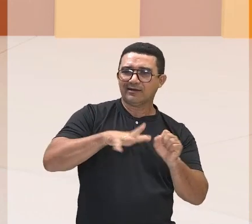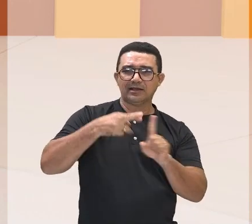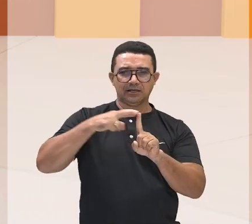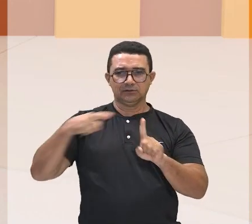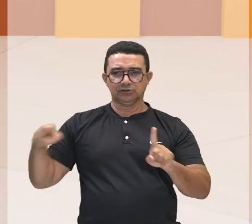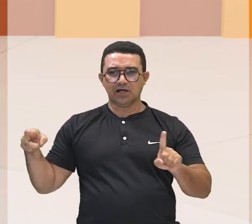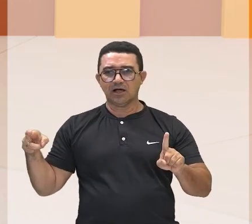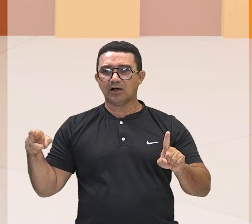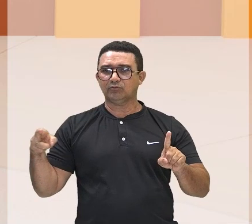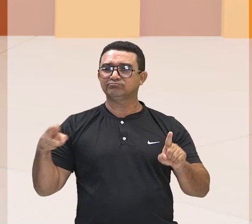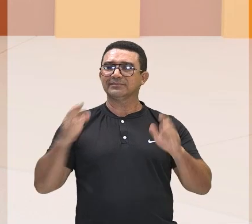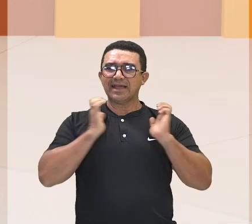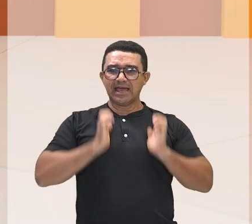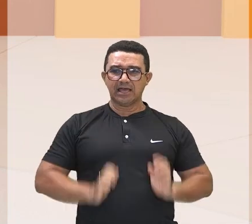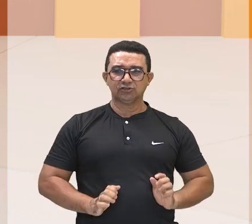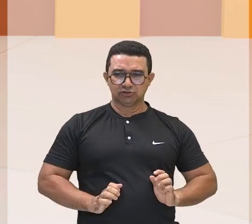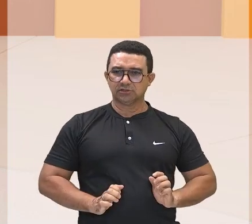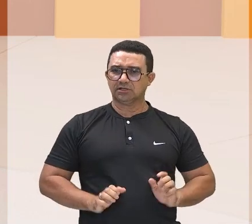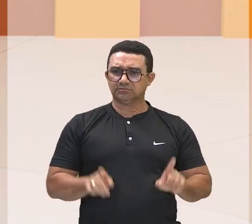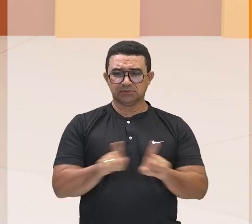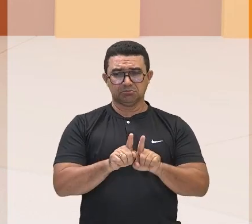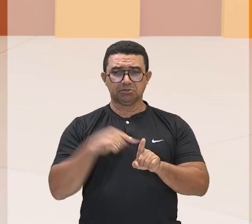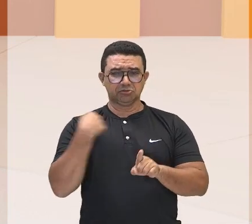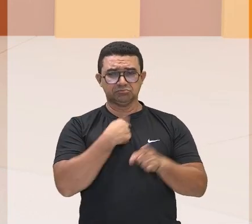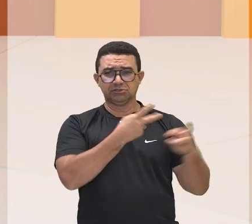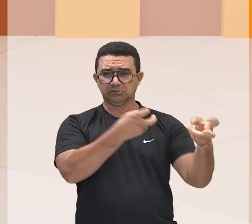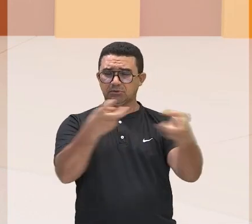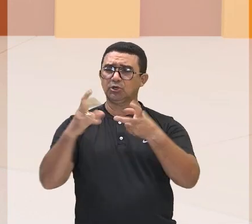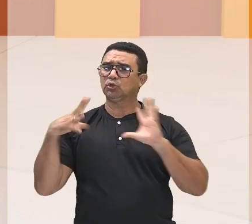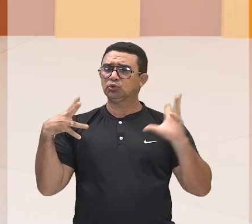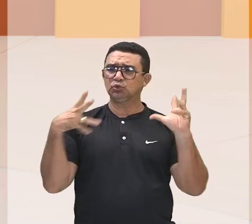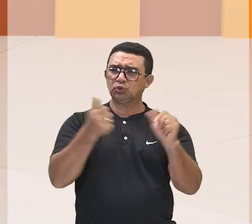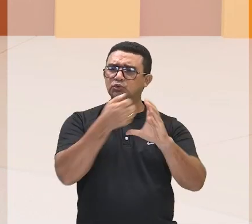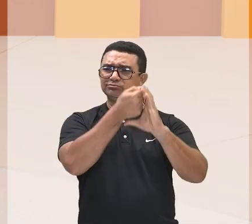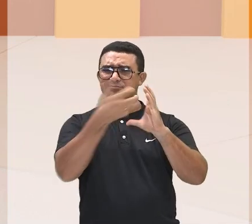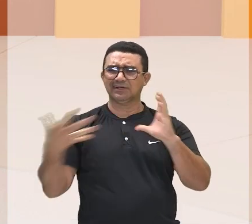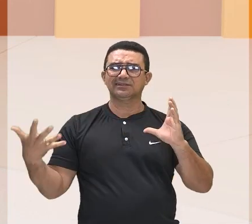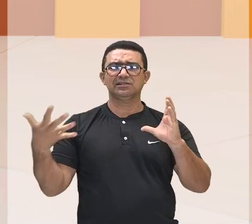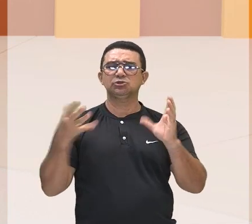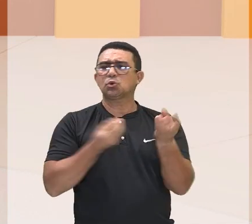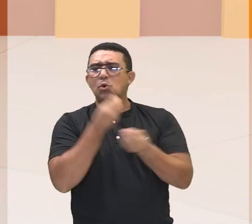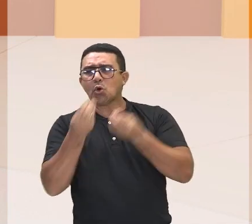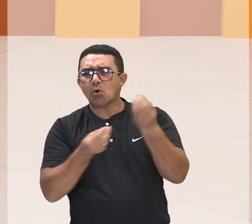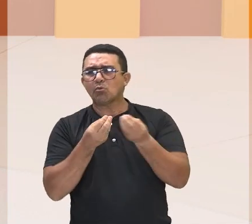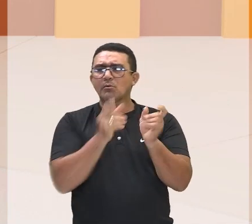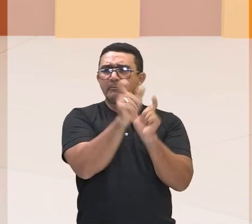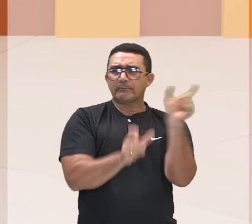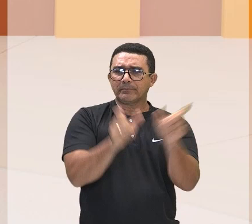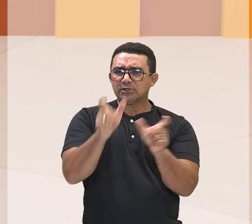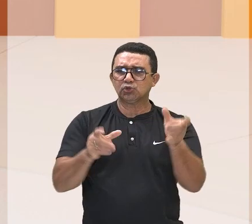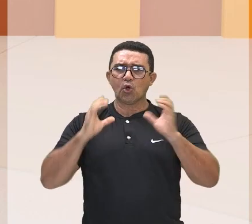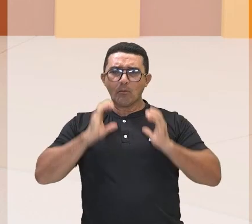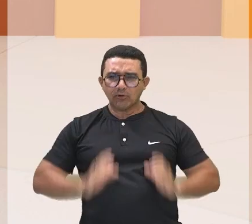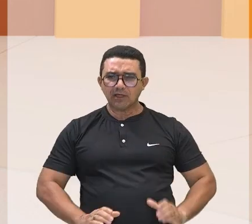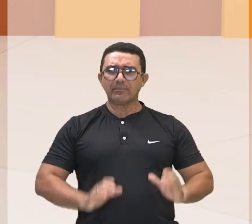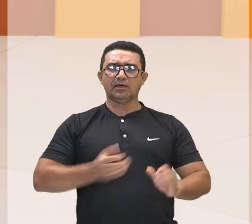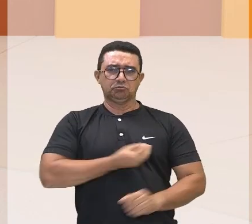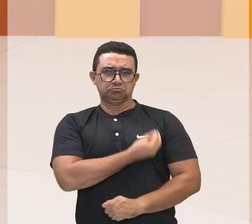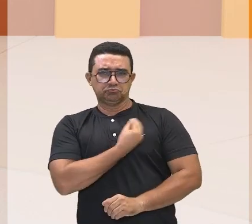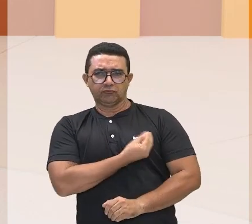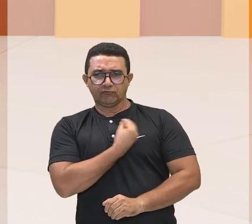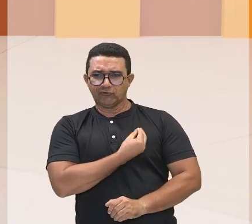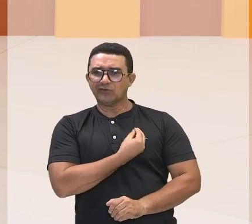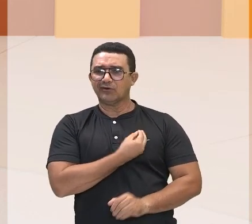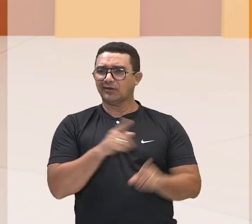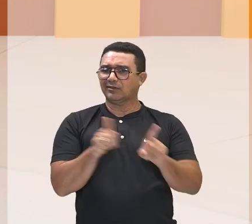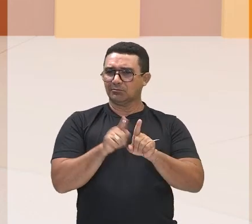religiosidade, a ética. Também a gente observa que tudo isso, os fatores, como as pessoas vivem, vai influenciar bastante nesse conceito